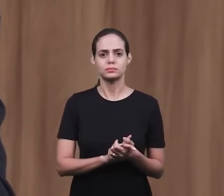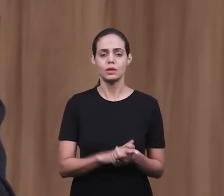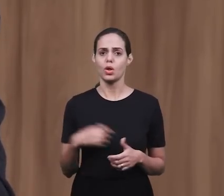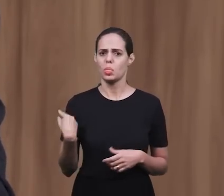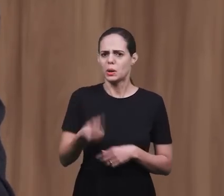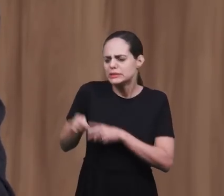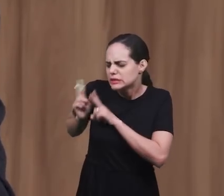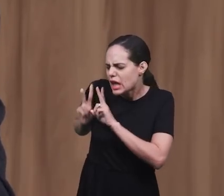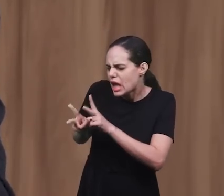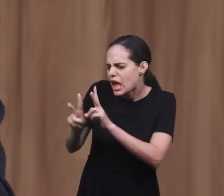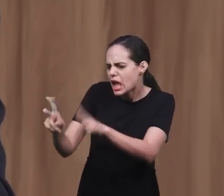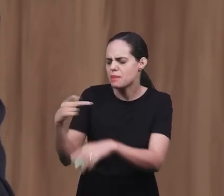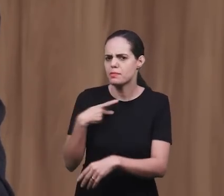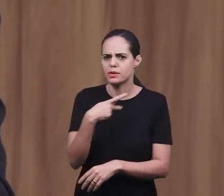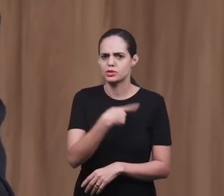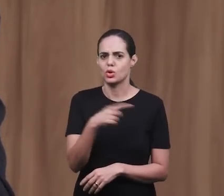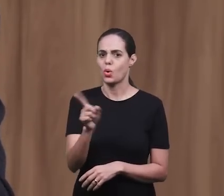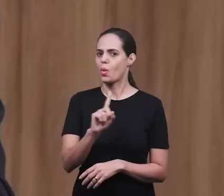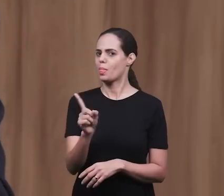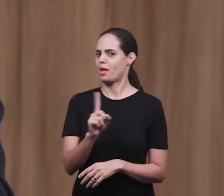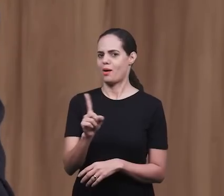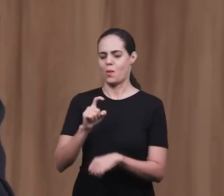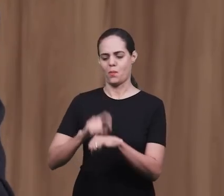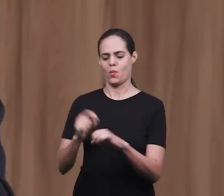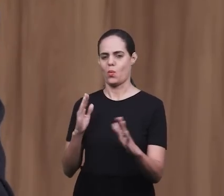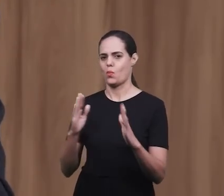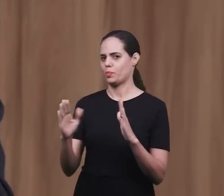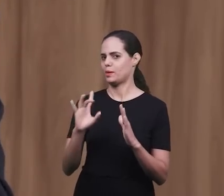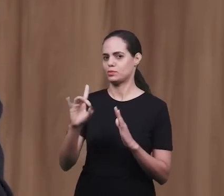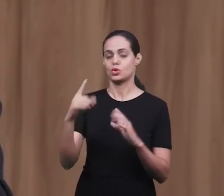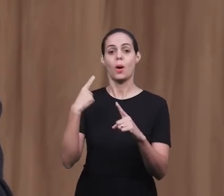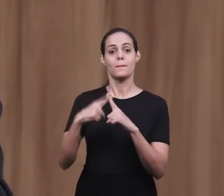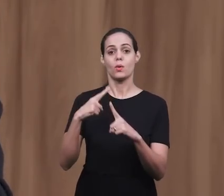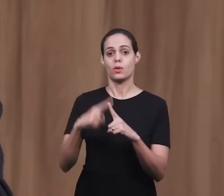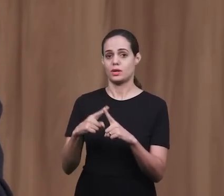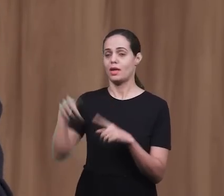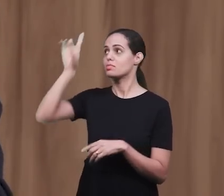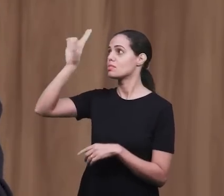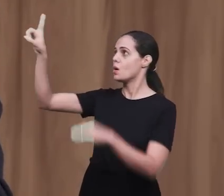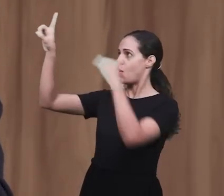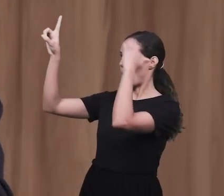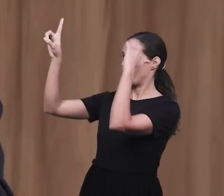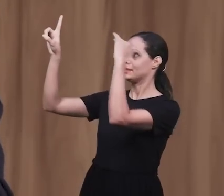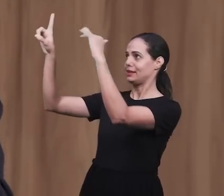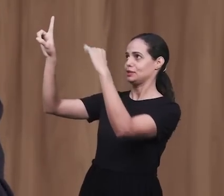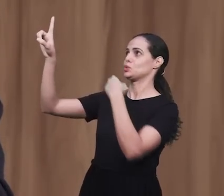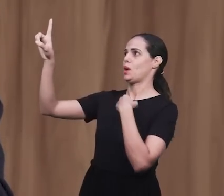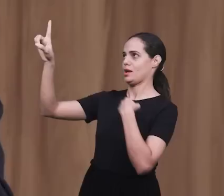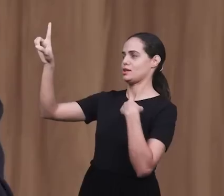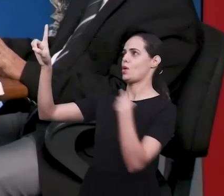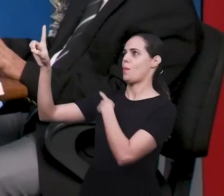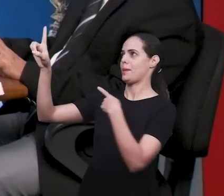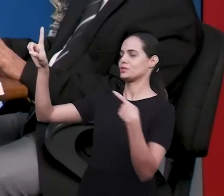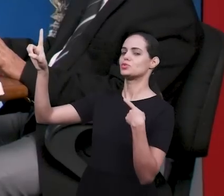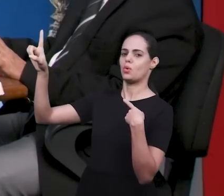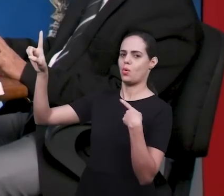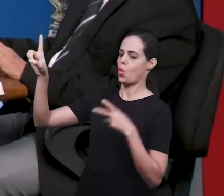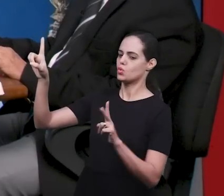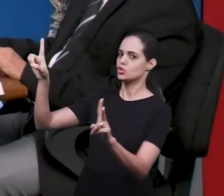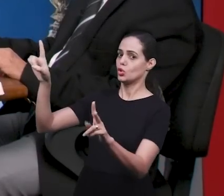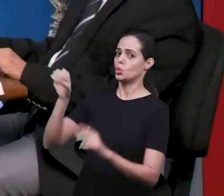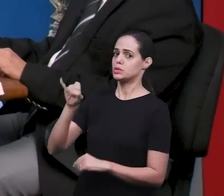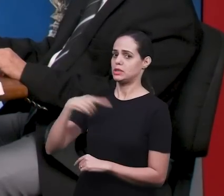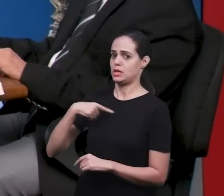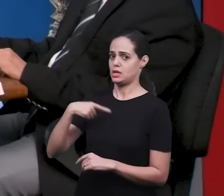permanentemente pastores, nós somos temporariamente pastores. Isso. Aí foi uma saída, né? Dá um entendimento, Deu né? um entendimento,